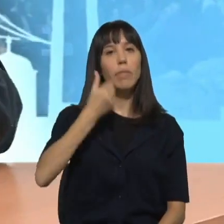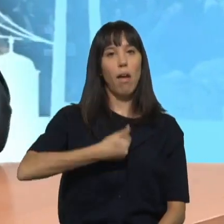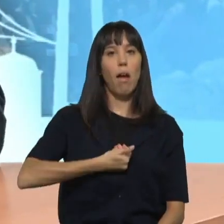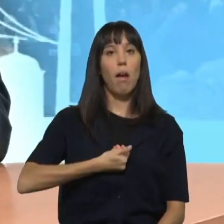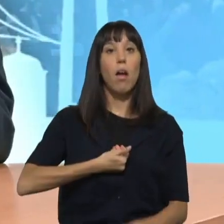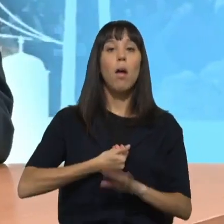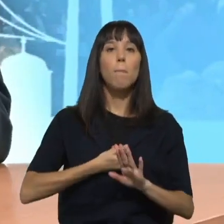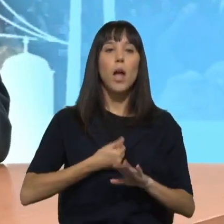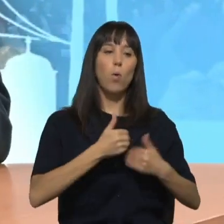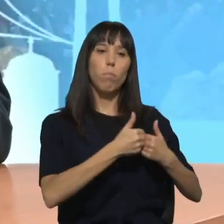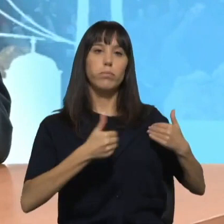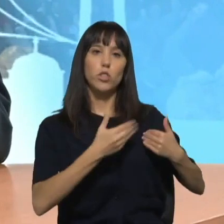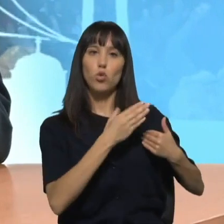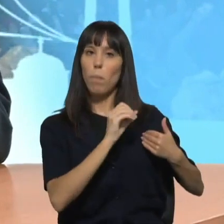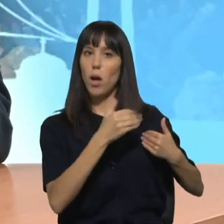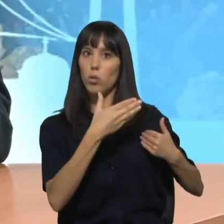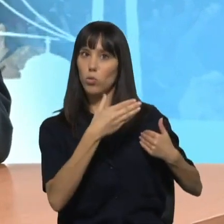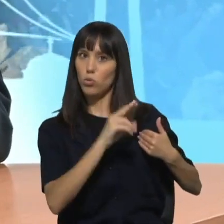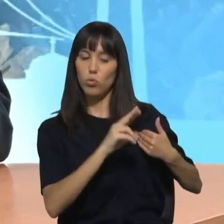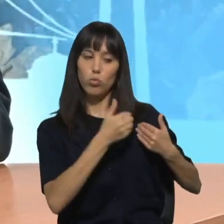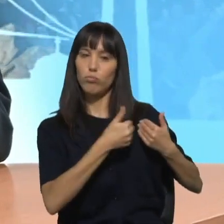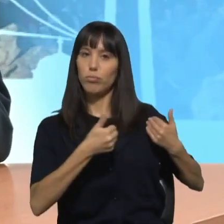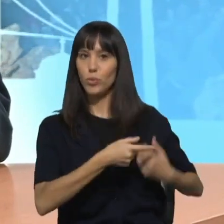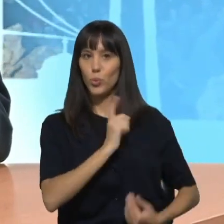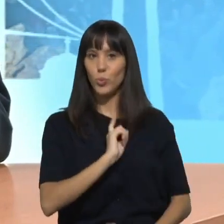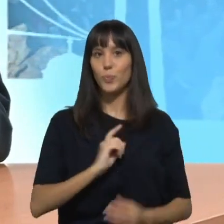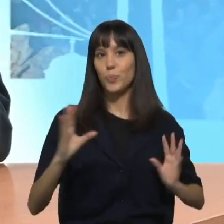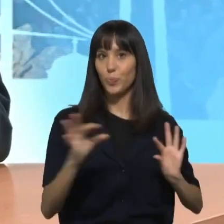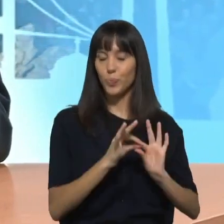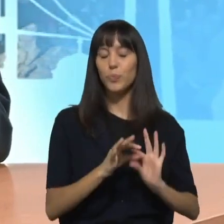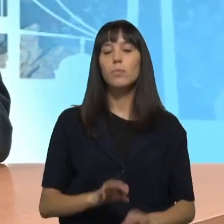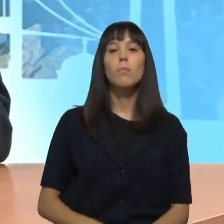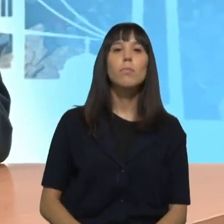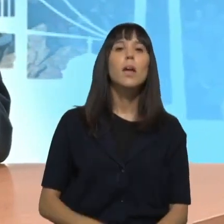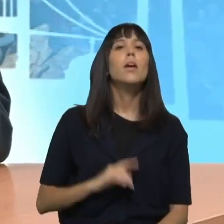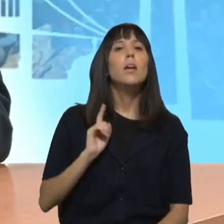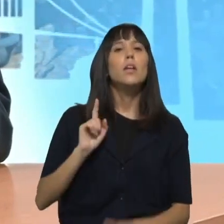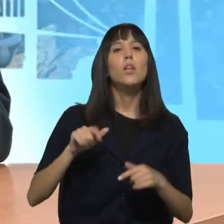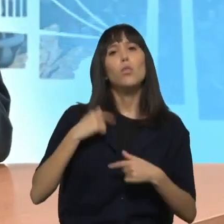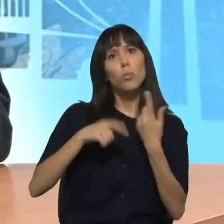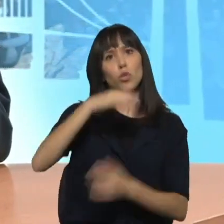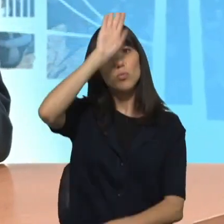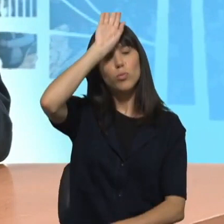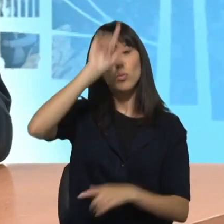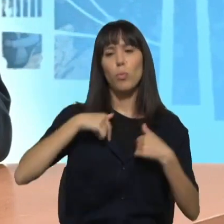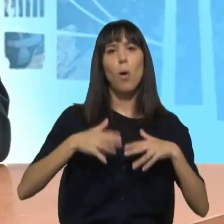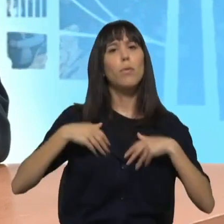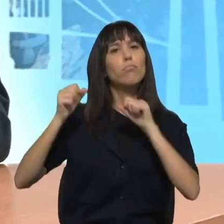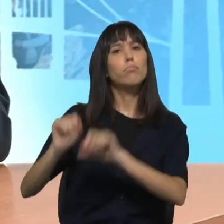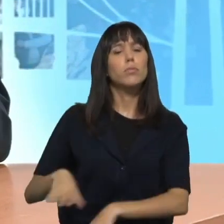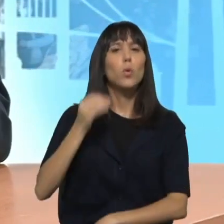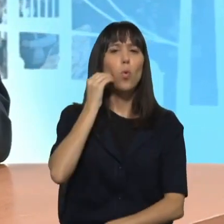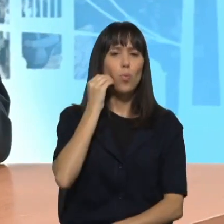uma ruptura com João Paulo II. E a renúncia ao pontificado, o que diz desta possibilidade? Eu julgo que, por um